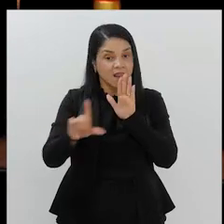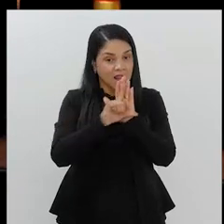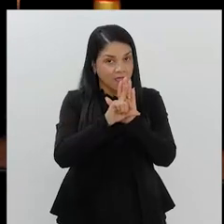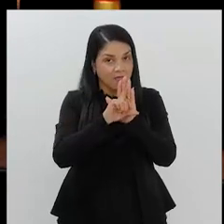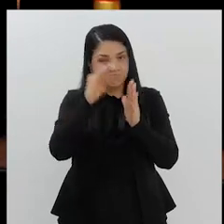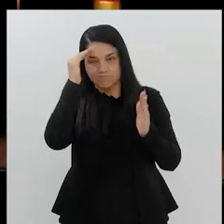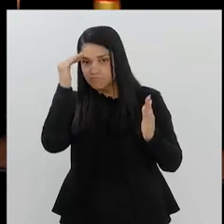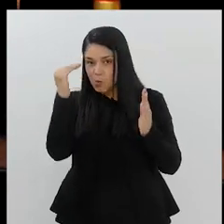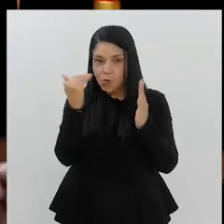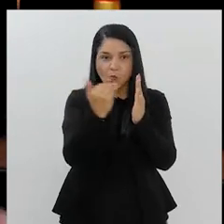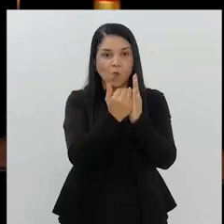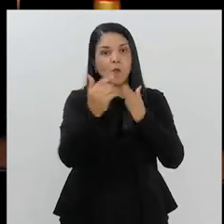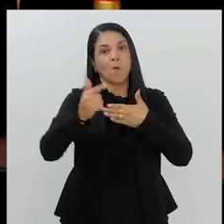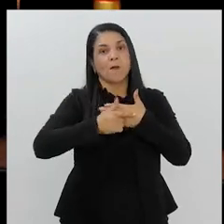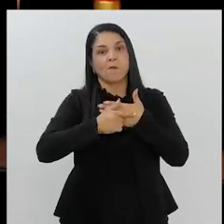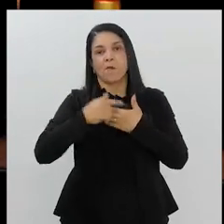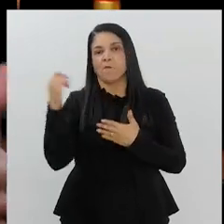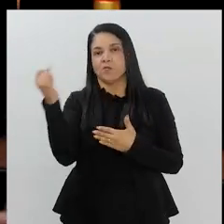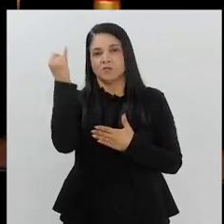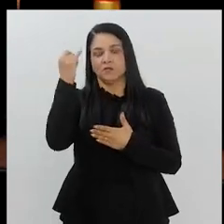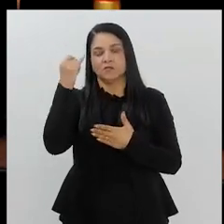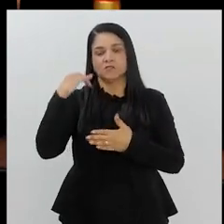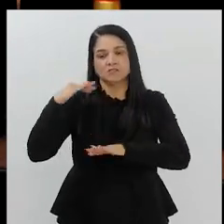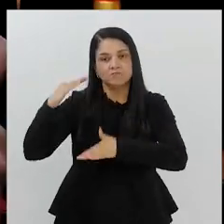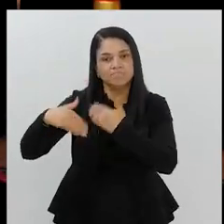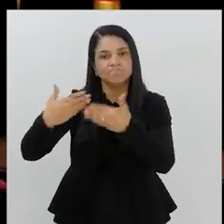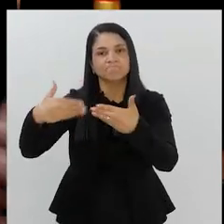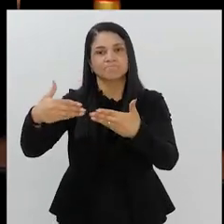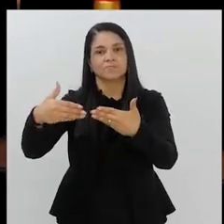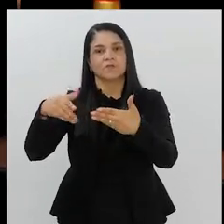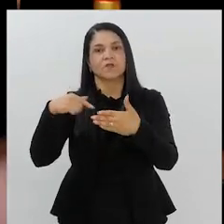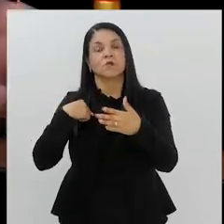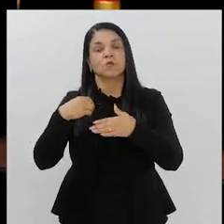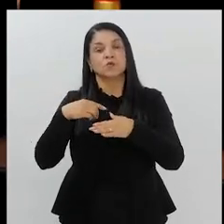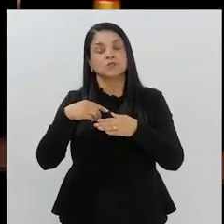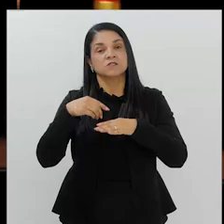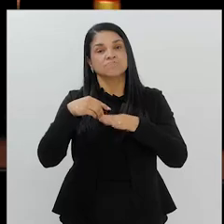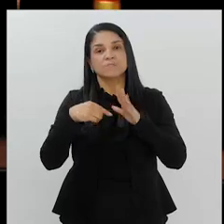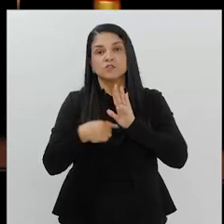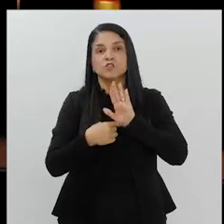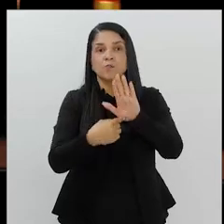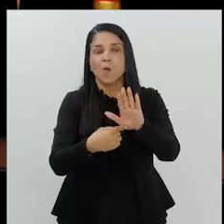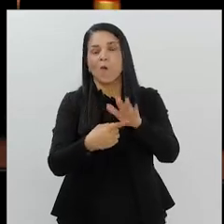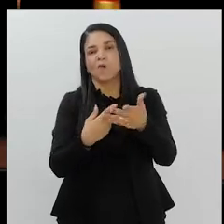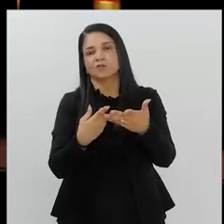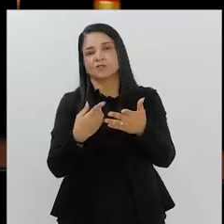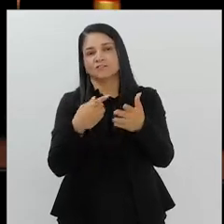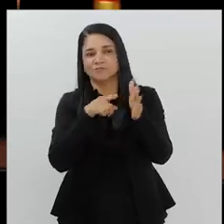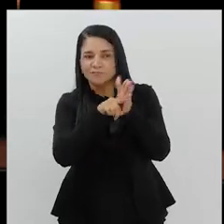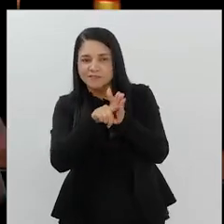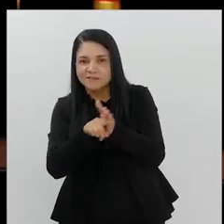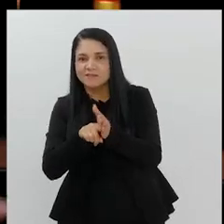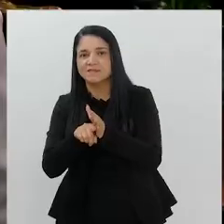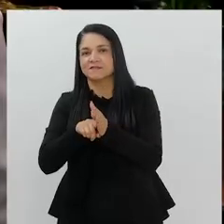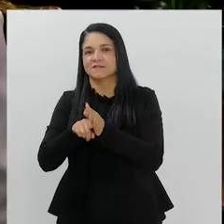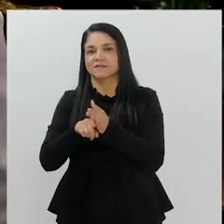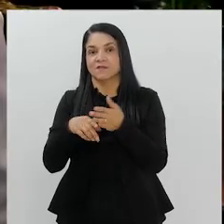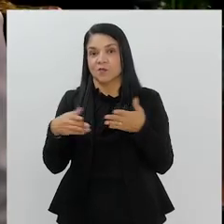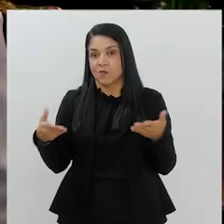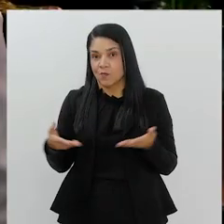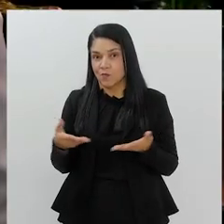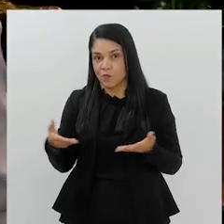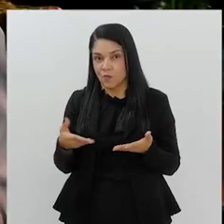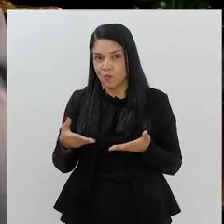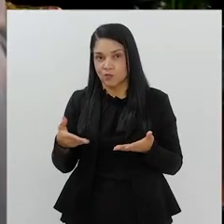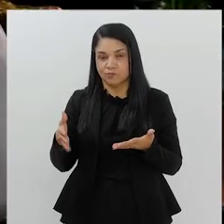leis como essa cumpram o papel importante de acelerar esse tempo tendo em vista os indicadores que a gente tem hoje a